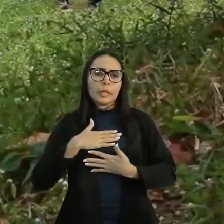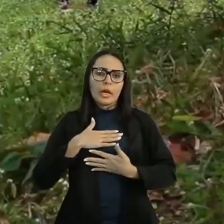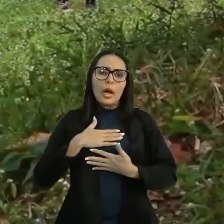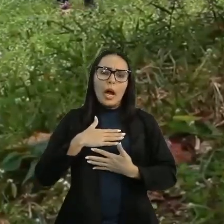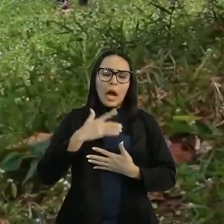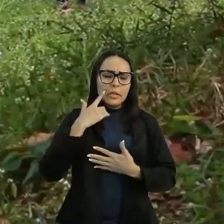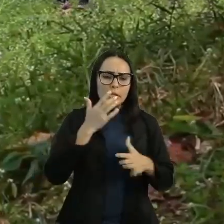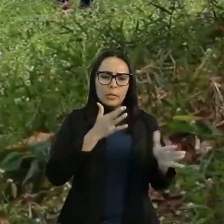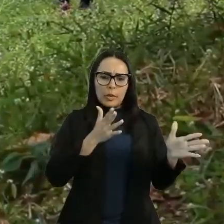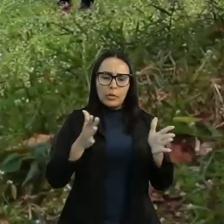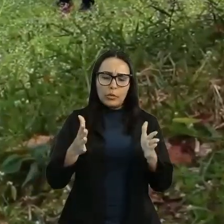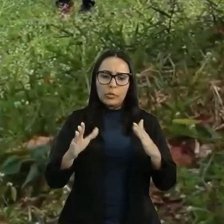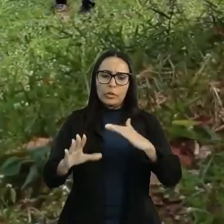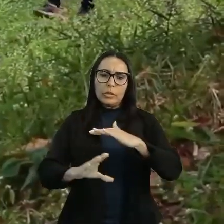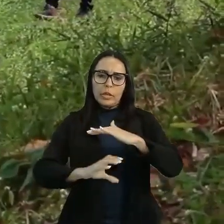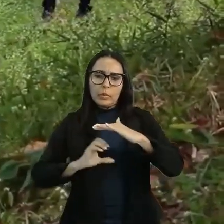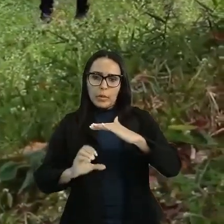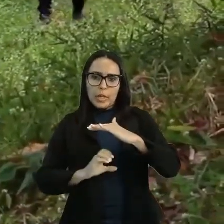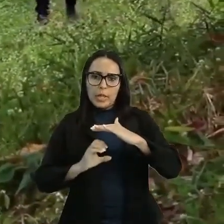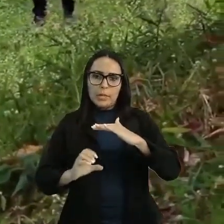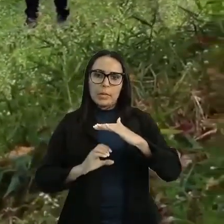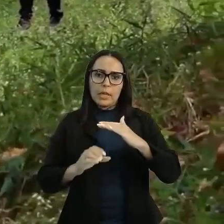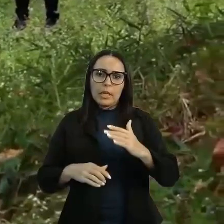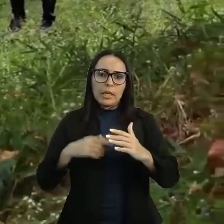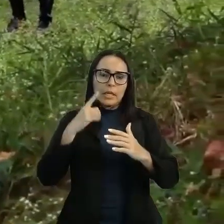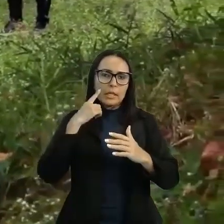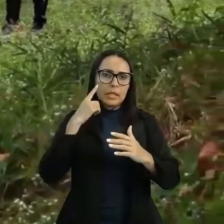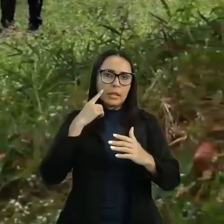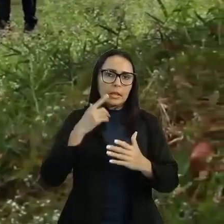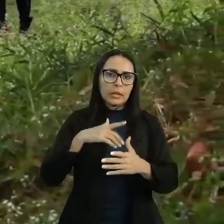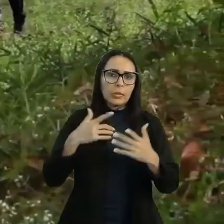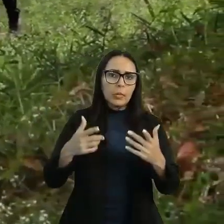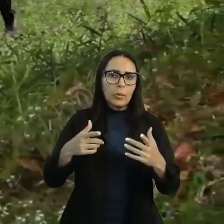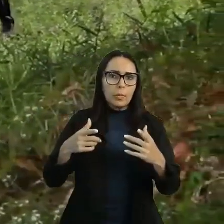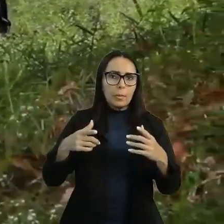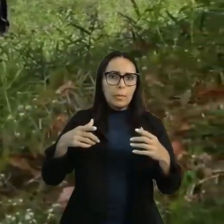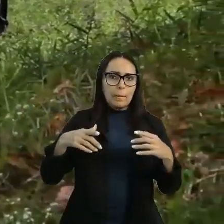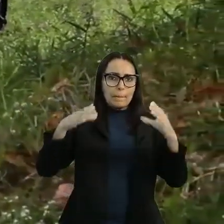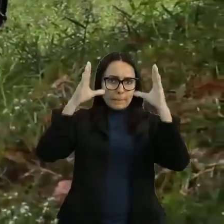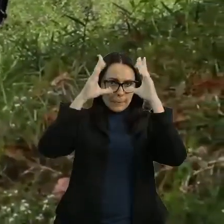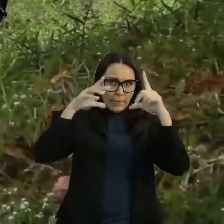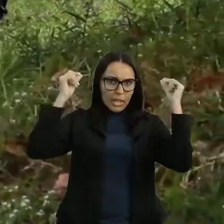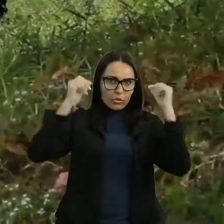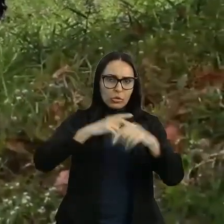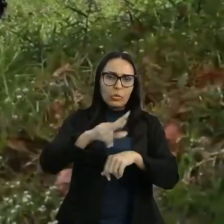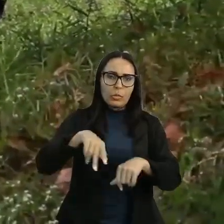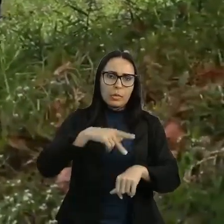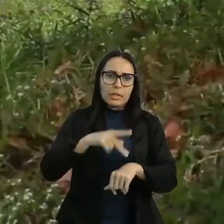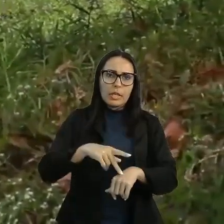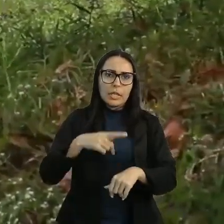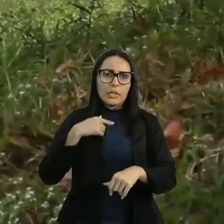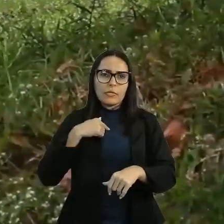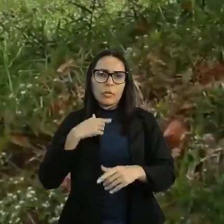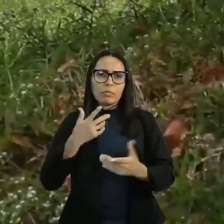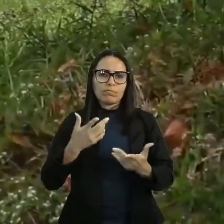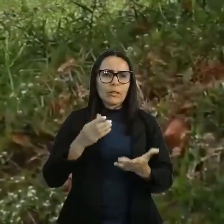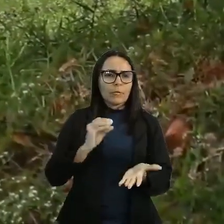fazem essa distribuição de livro, né, e tal, é para de repente trazer essa mensagem. Exatamente. E aí, essa mensagem chegou até mim, através dos